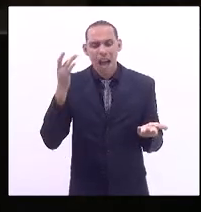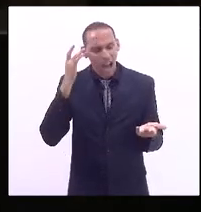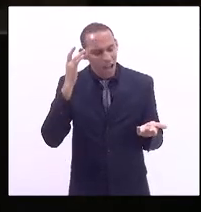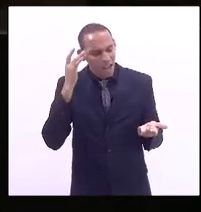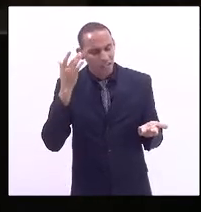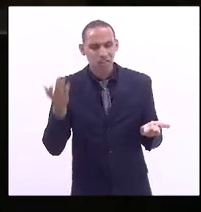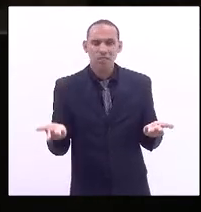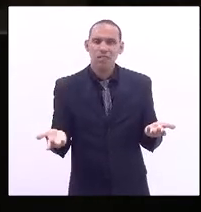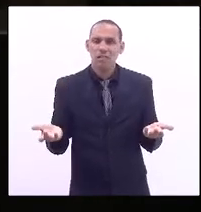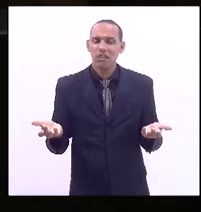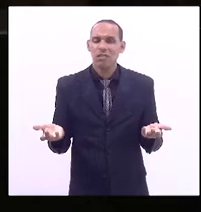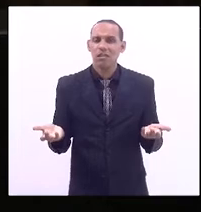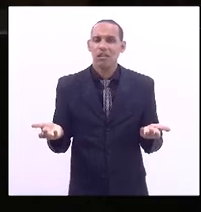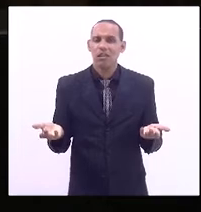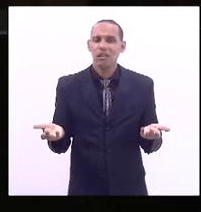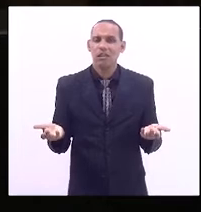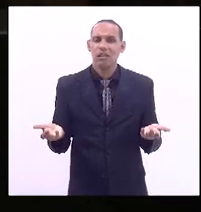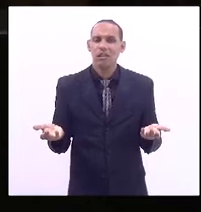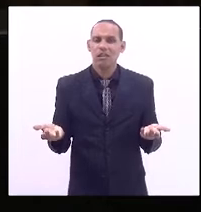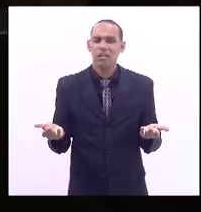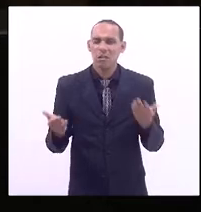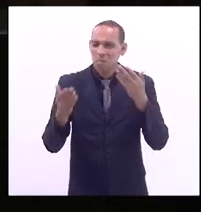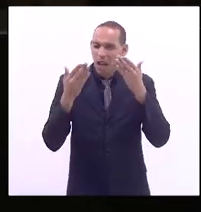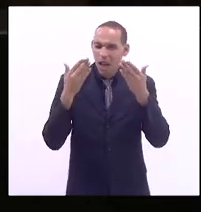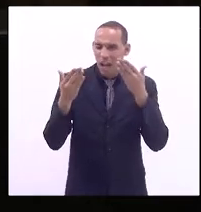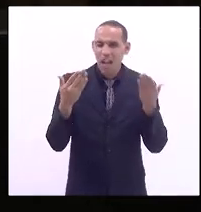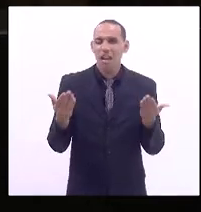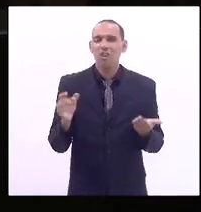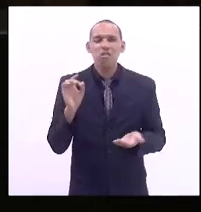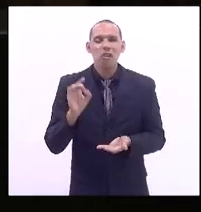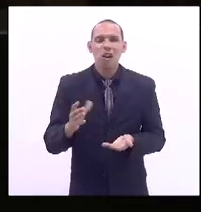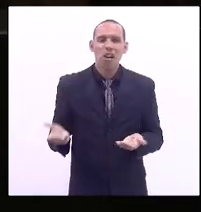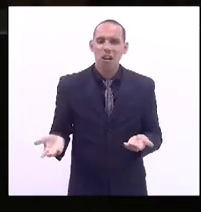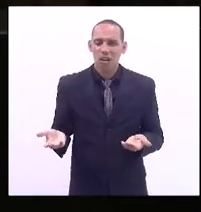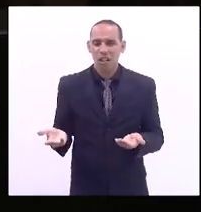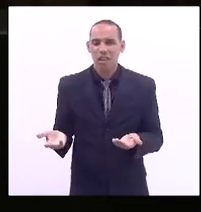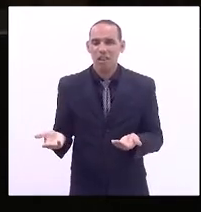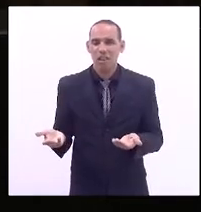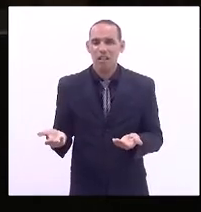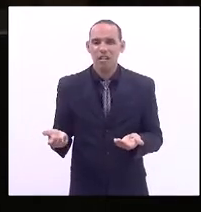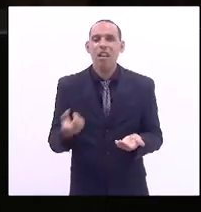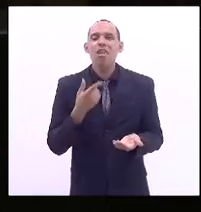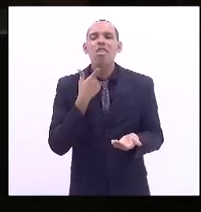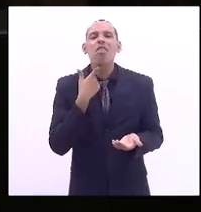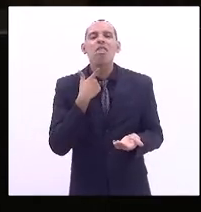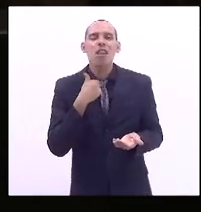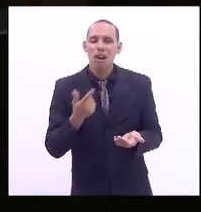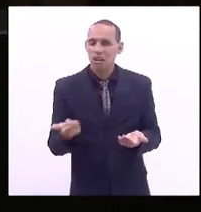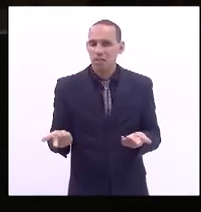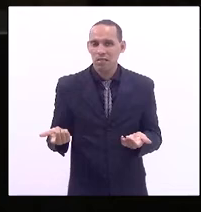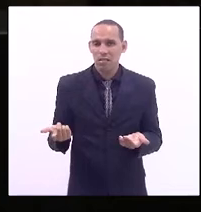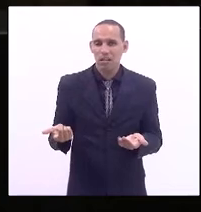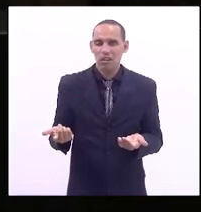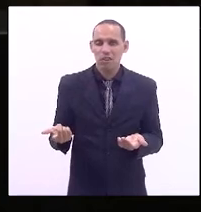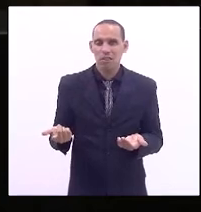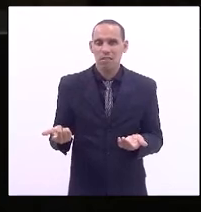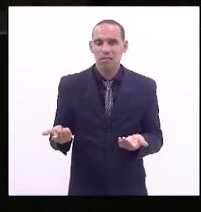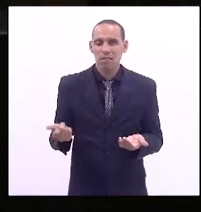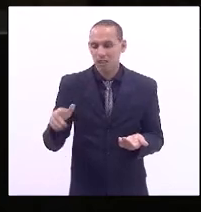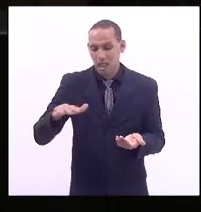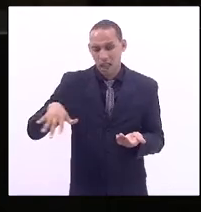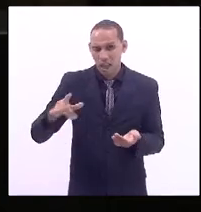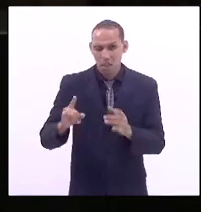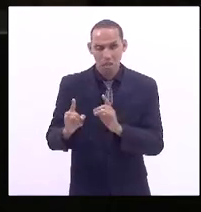acho que para atender única e exclusivamente os anseios do